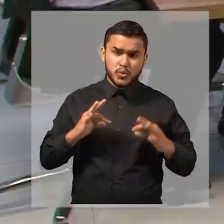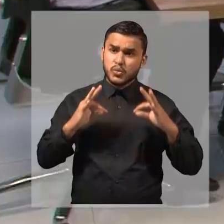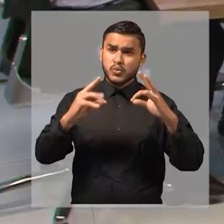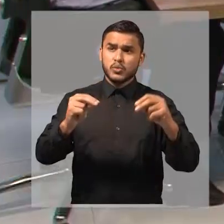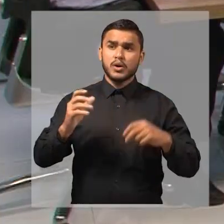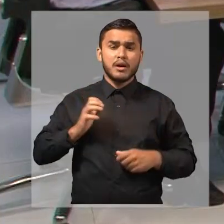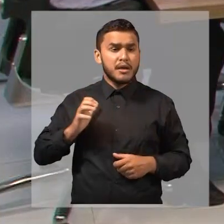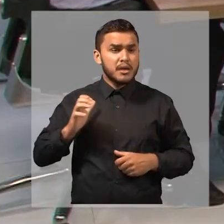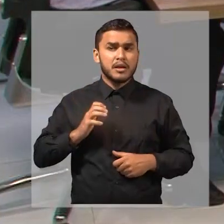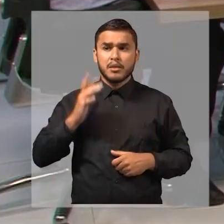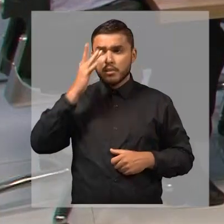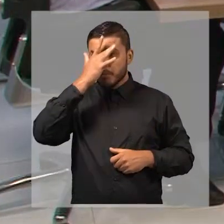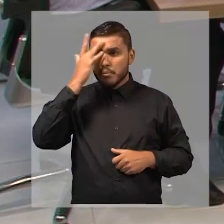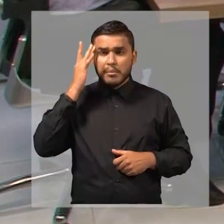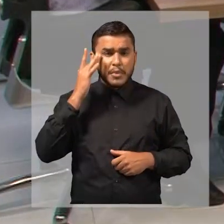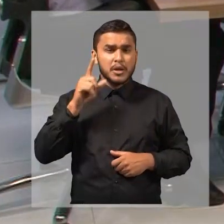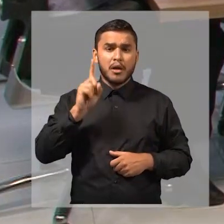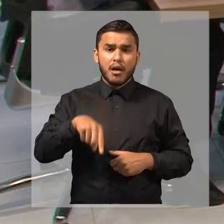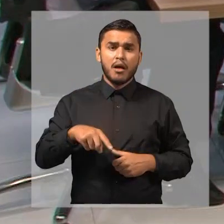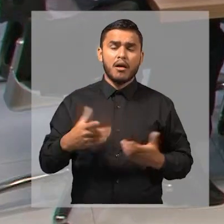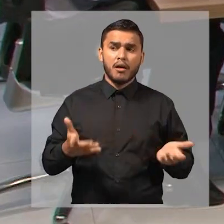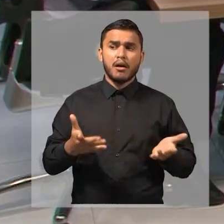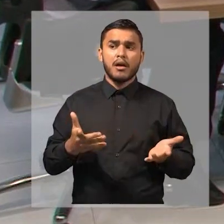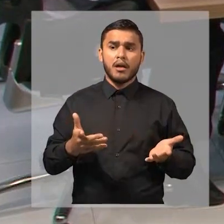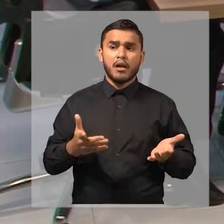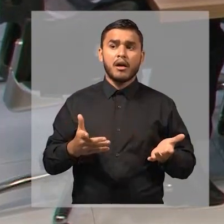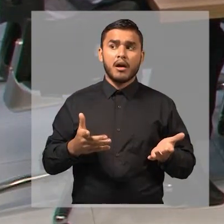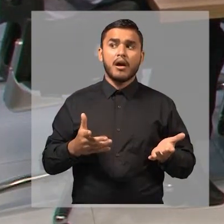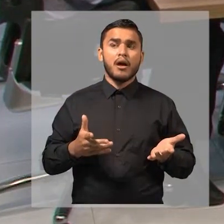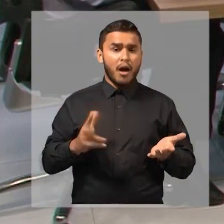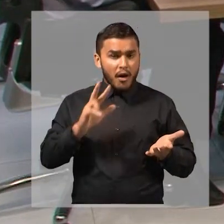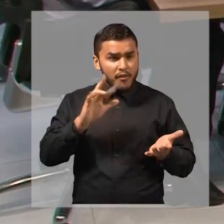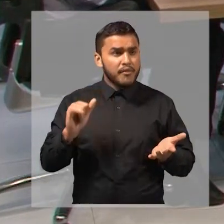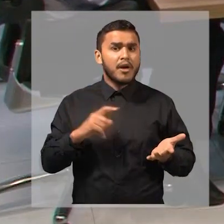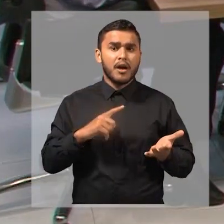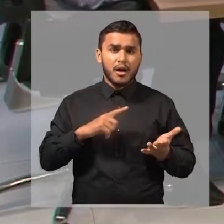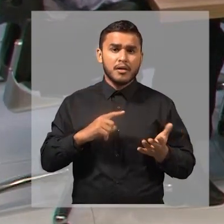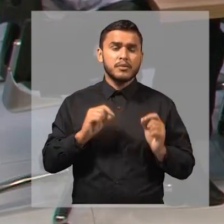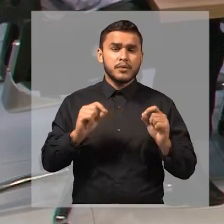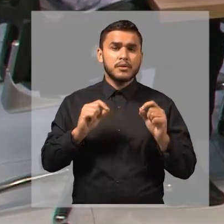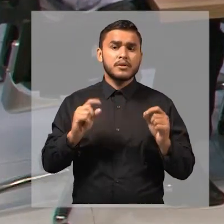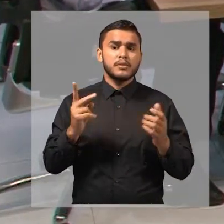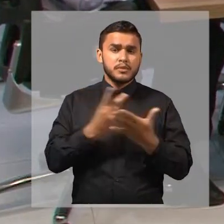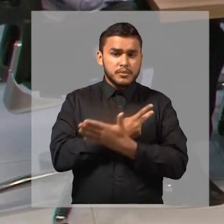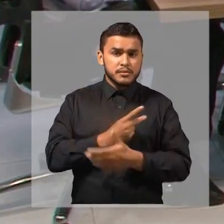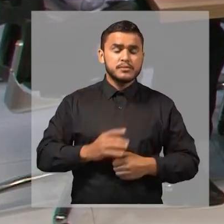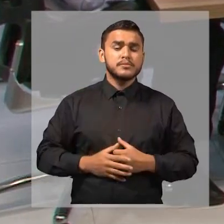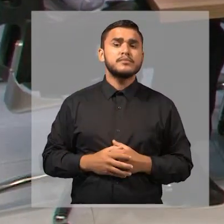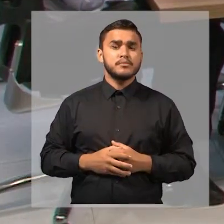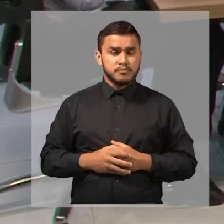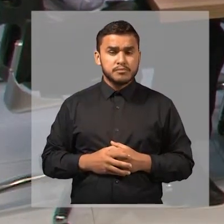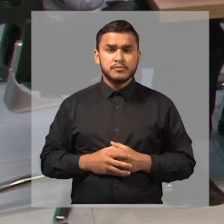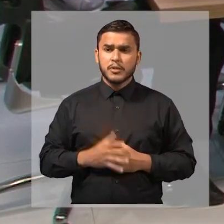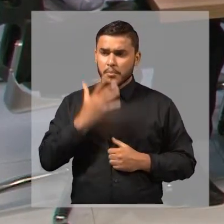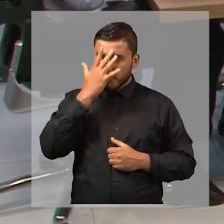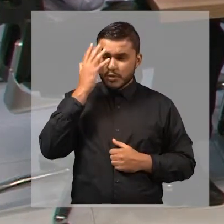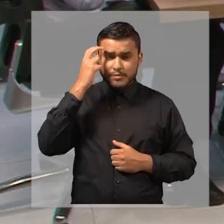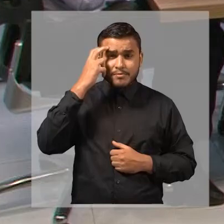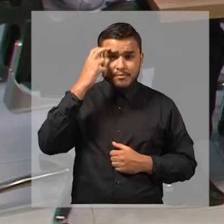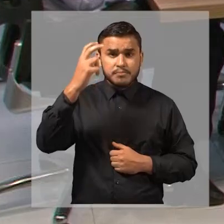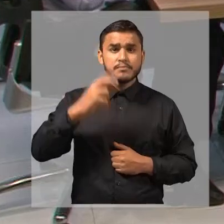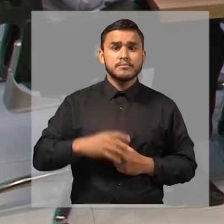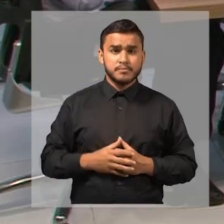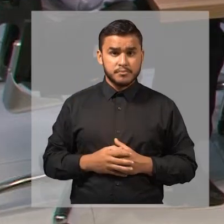os estratos da sociedade, inclusive aqueles de melhor nível econômico, social, intelectual. Está provado isso